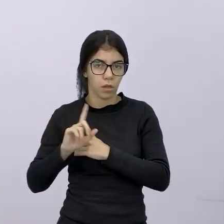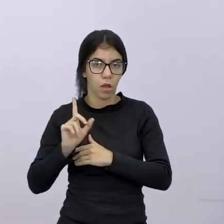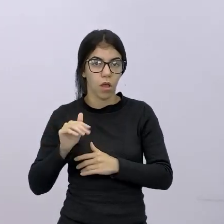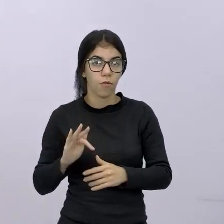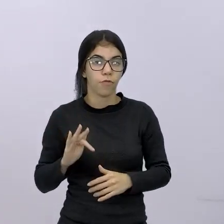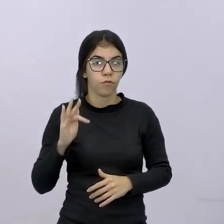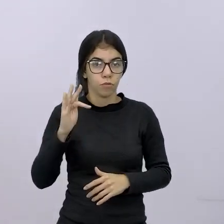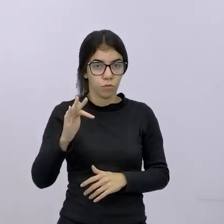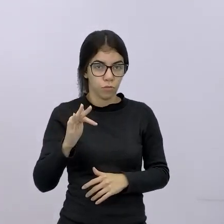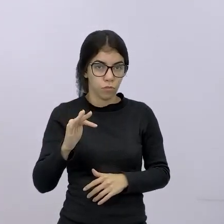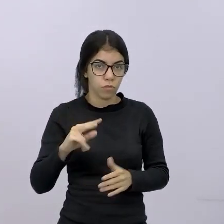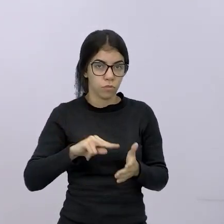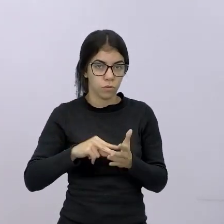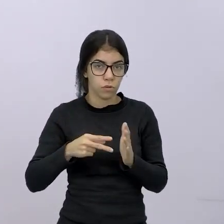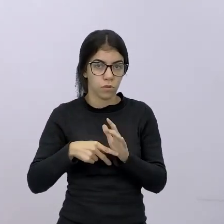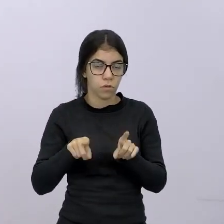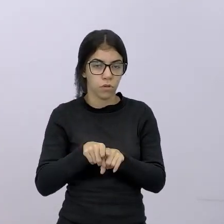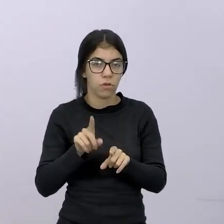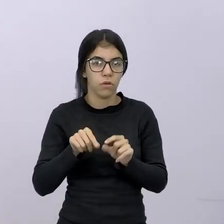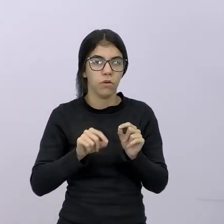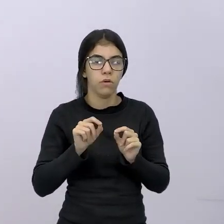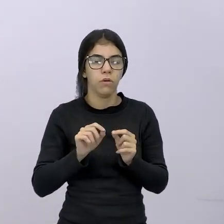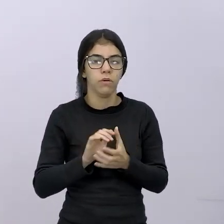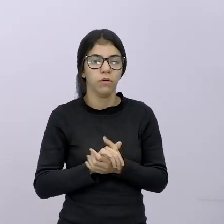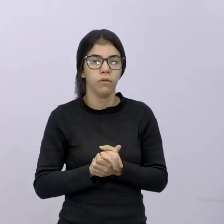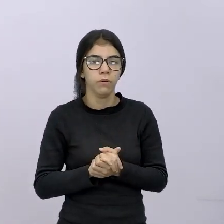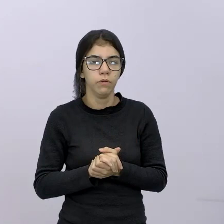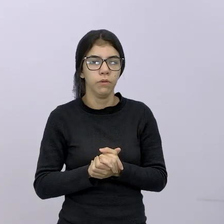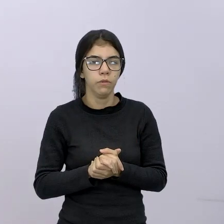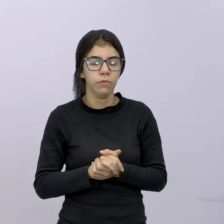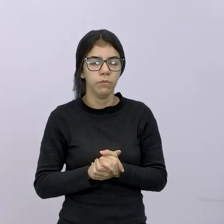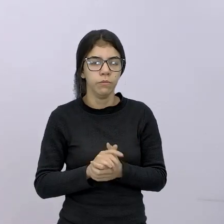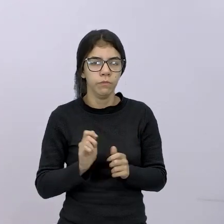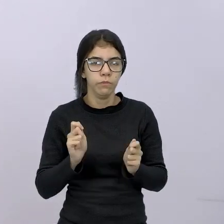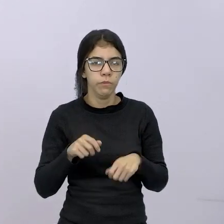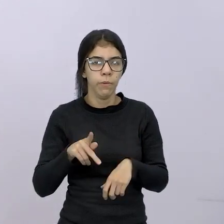Então é a questão da predição, né? O que pode ser